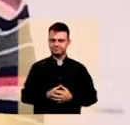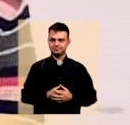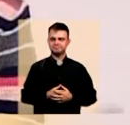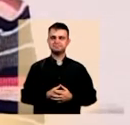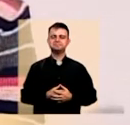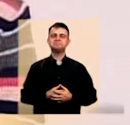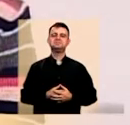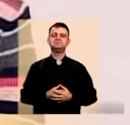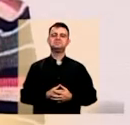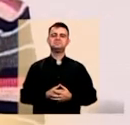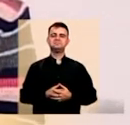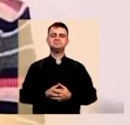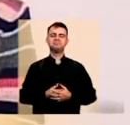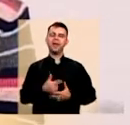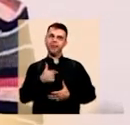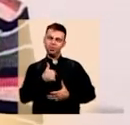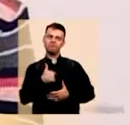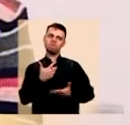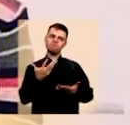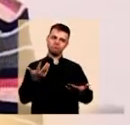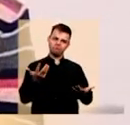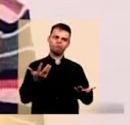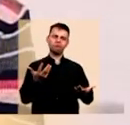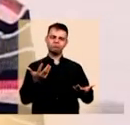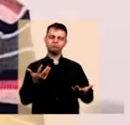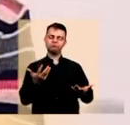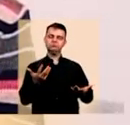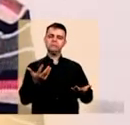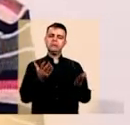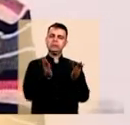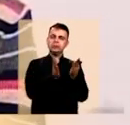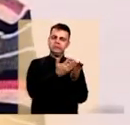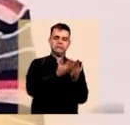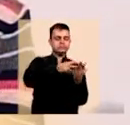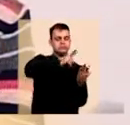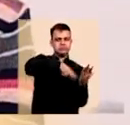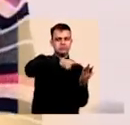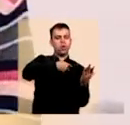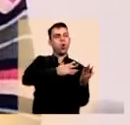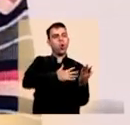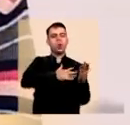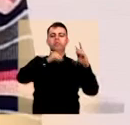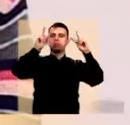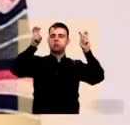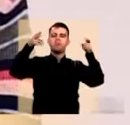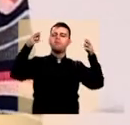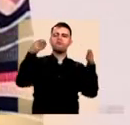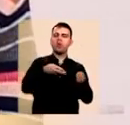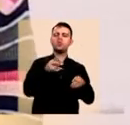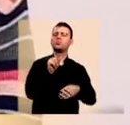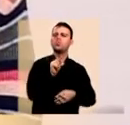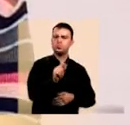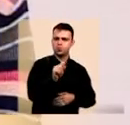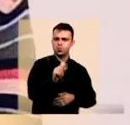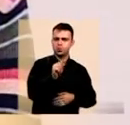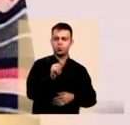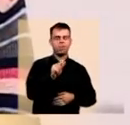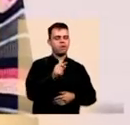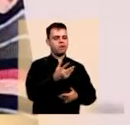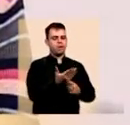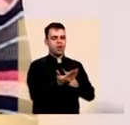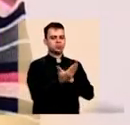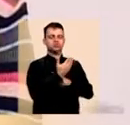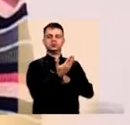Eu sou um pouco crítica, né, para a leitura. Eu tenho uma leitura, eu gosto muito de ler assim, livros